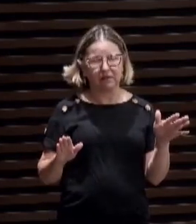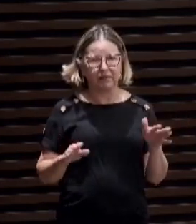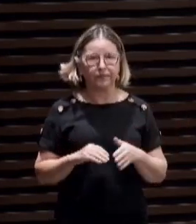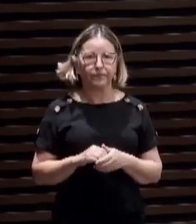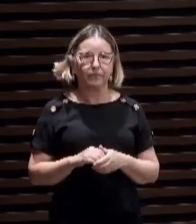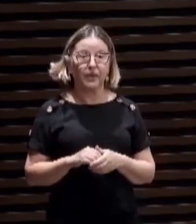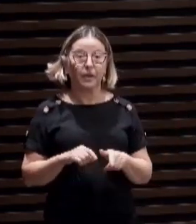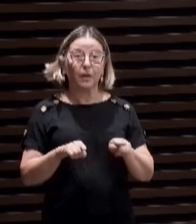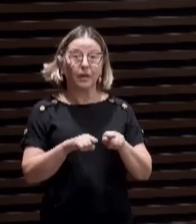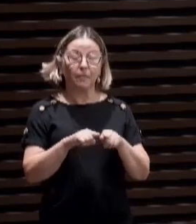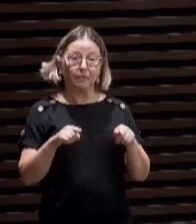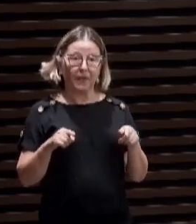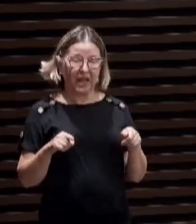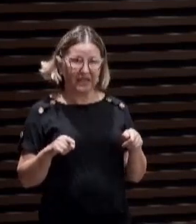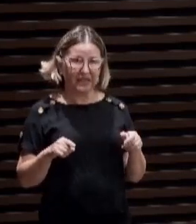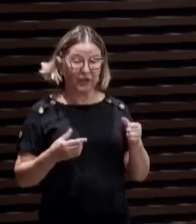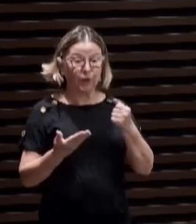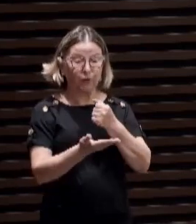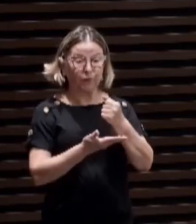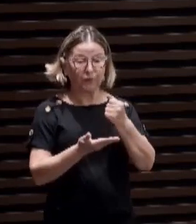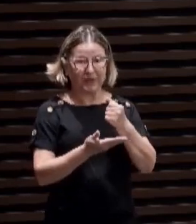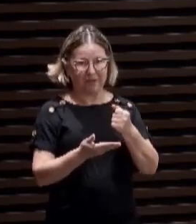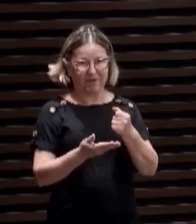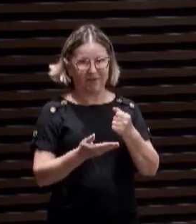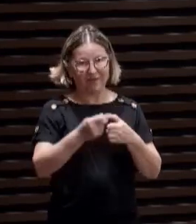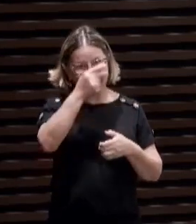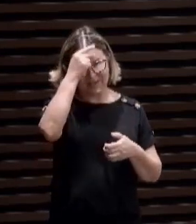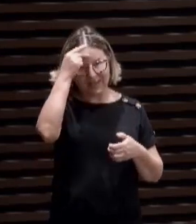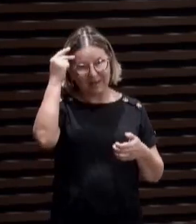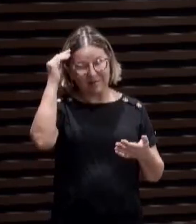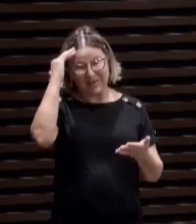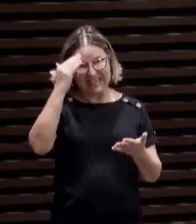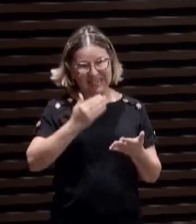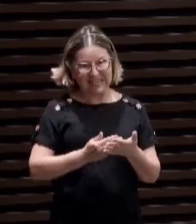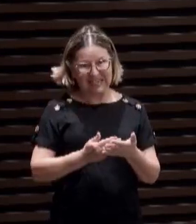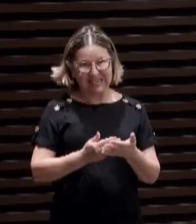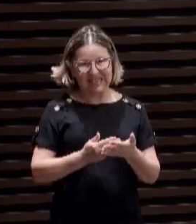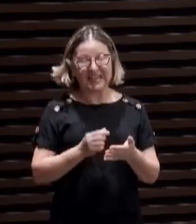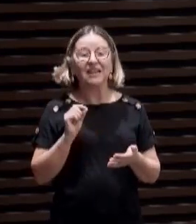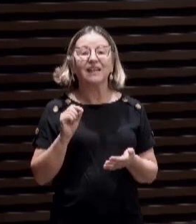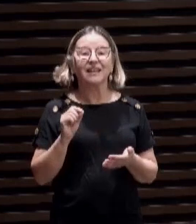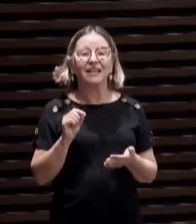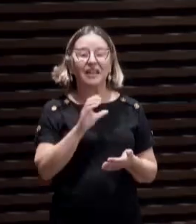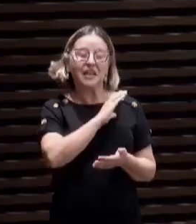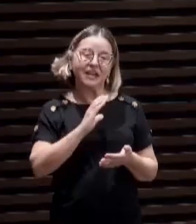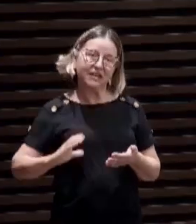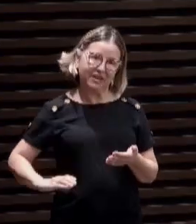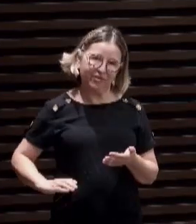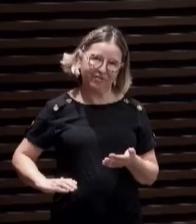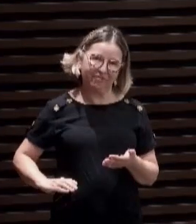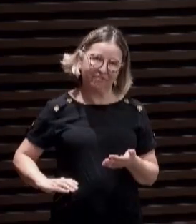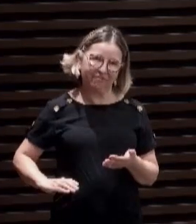O fundamento de toda nova criatura é Cristo, mas o que nós colocamos sobre ele, no dia será